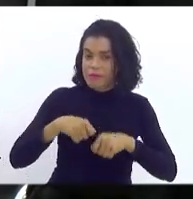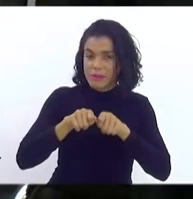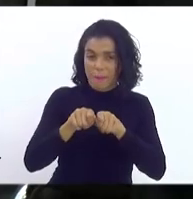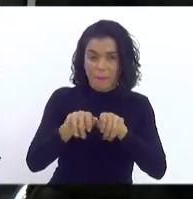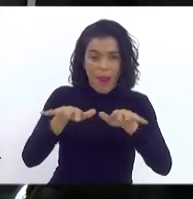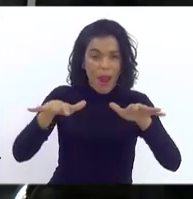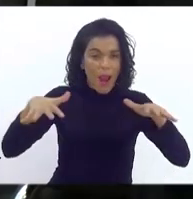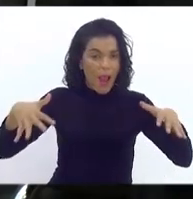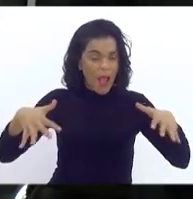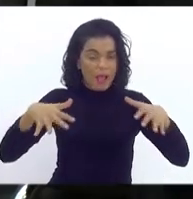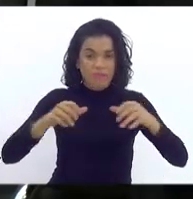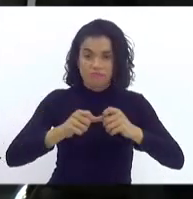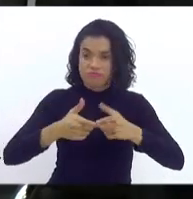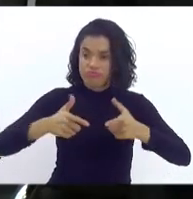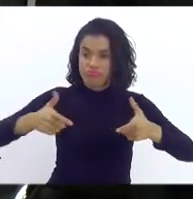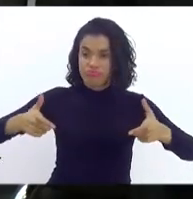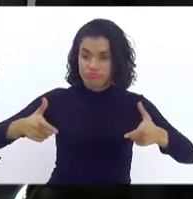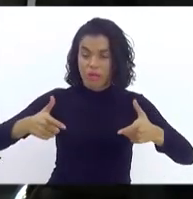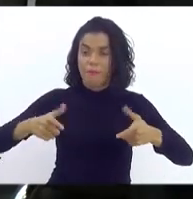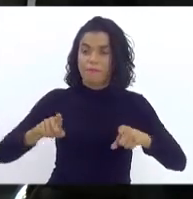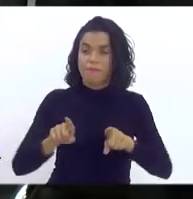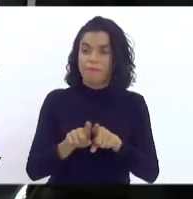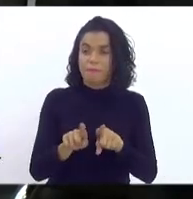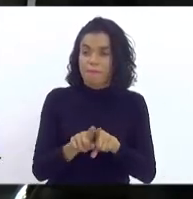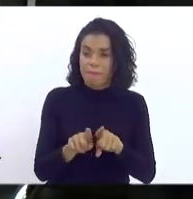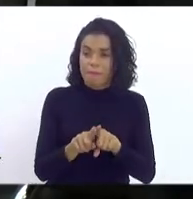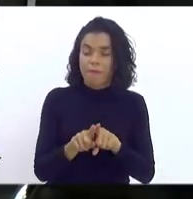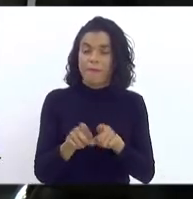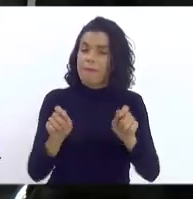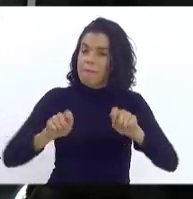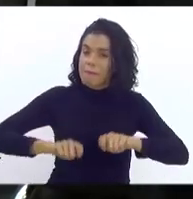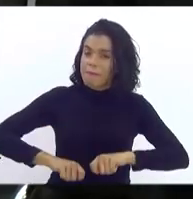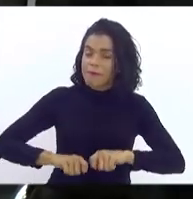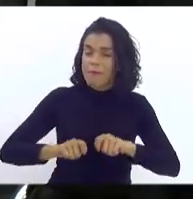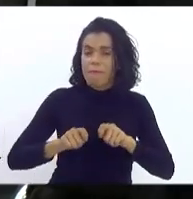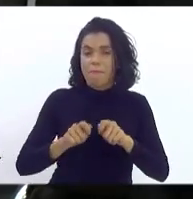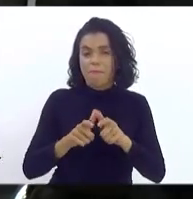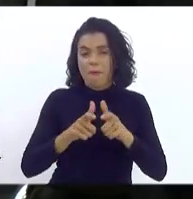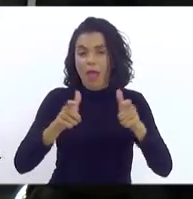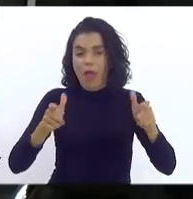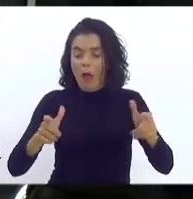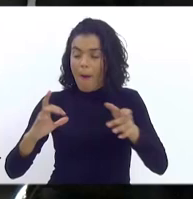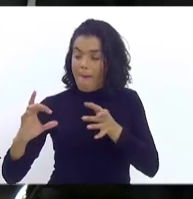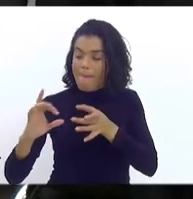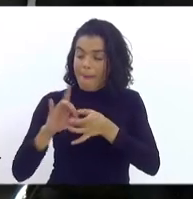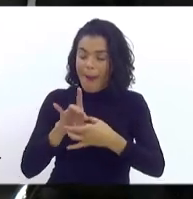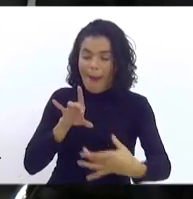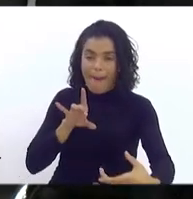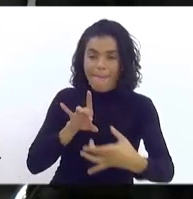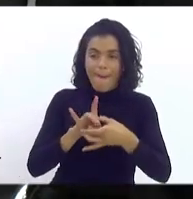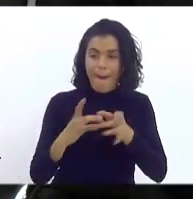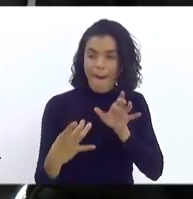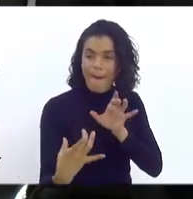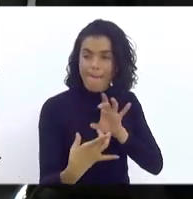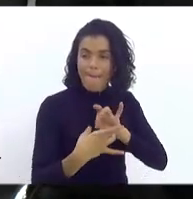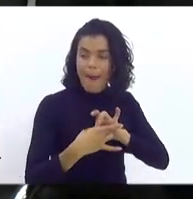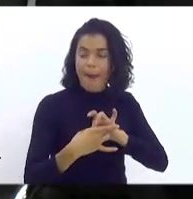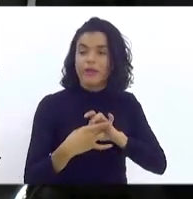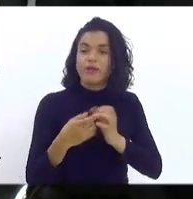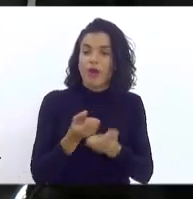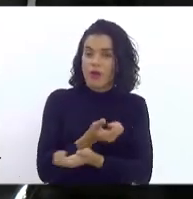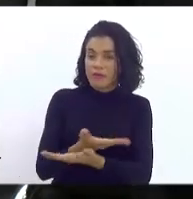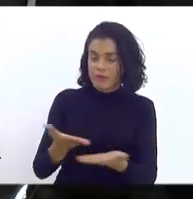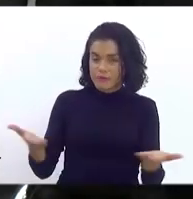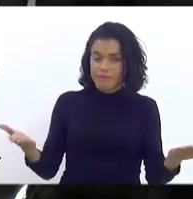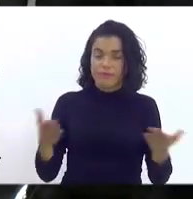uma outra entrada que vai permitir dar um anel dentro daquela região e aumentar a oferta de